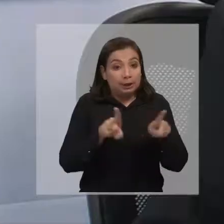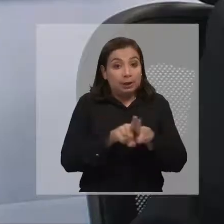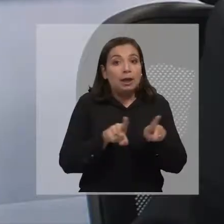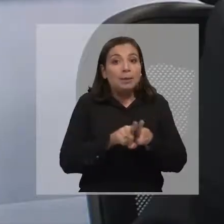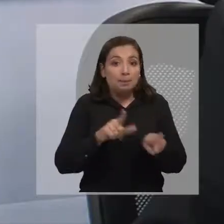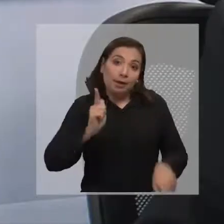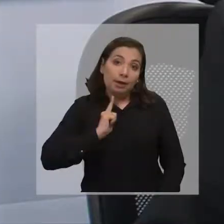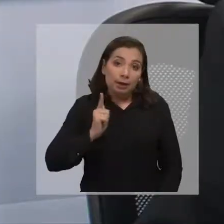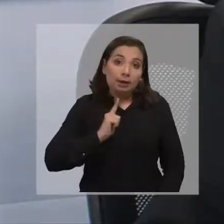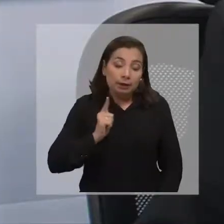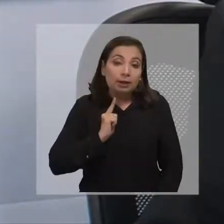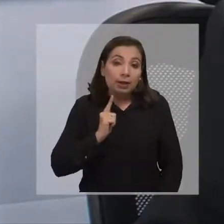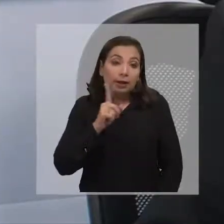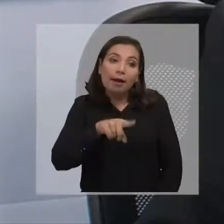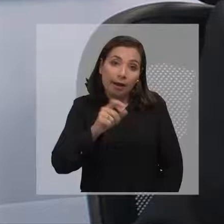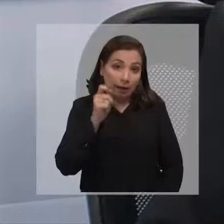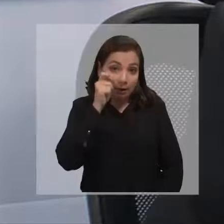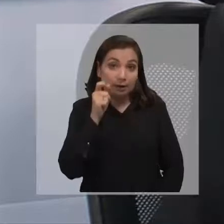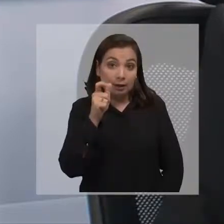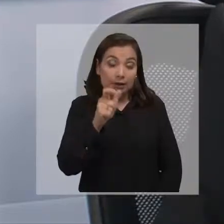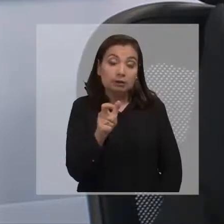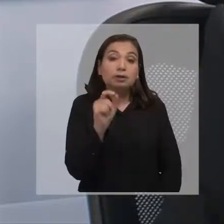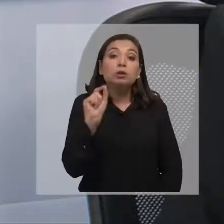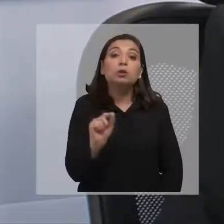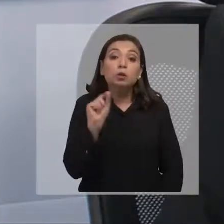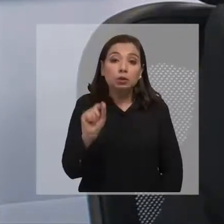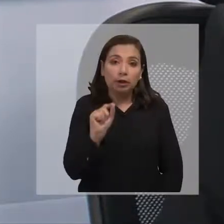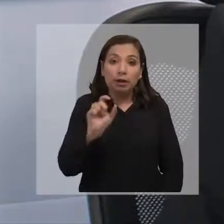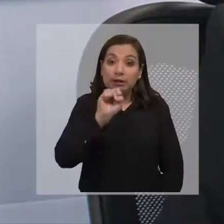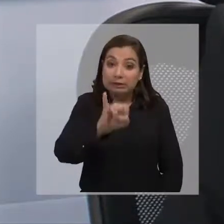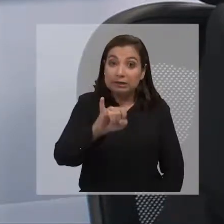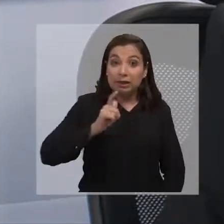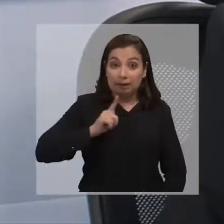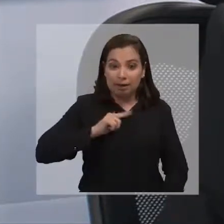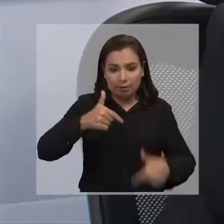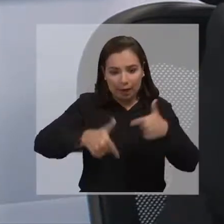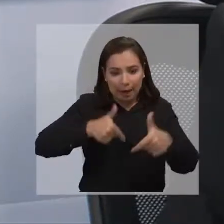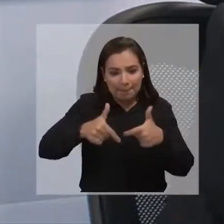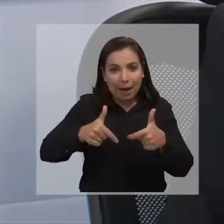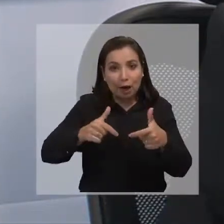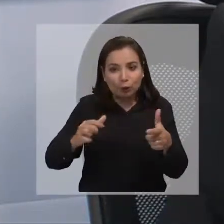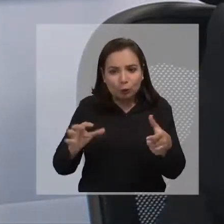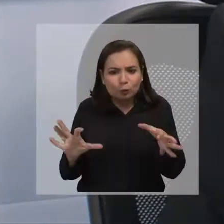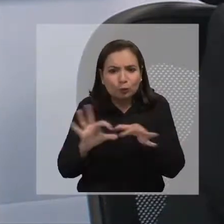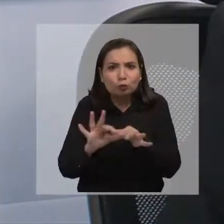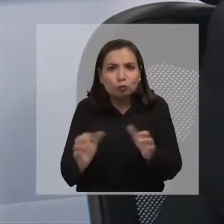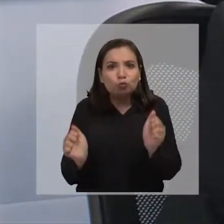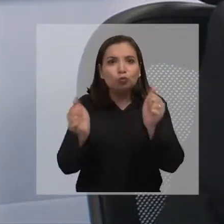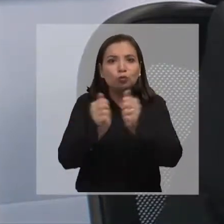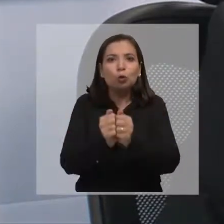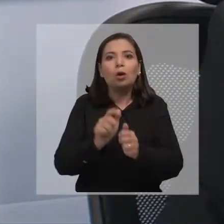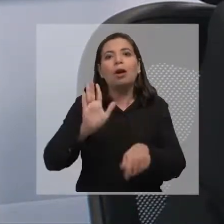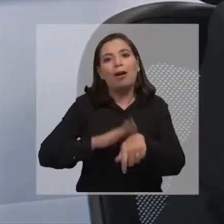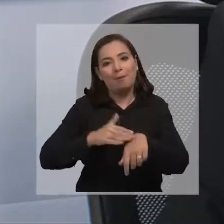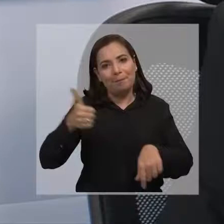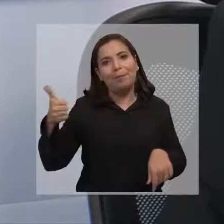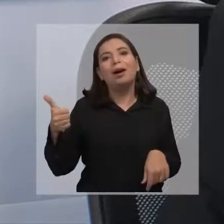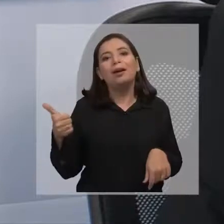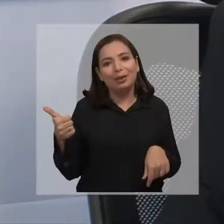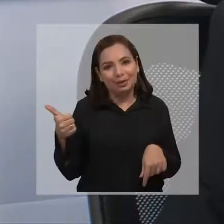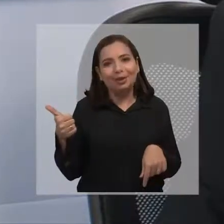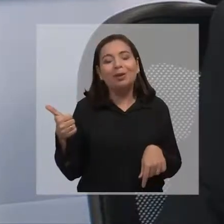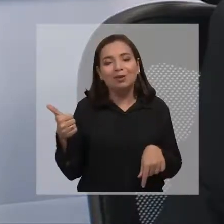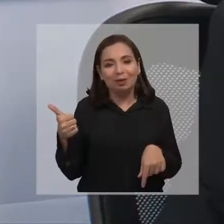Sim. Aí que eu acho interessante. Eu acho que se eles trabalhassem mais em conjunto, seria melhor. Porque eu acho que